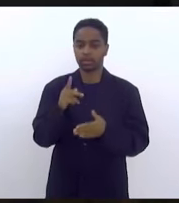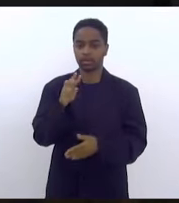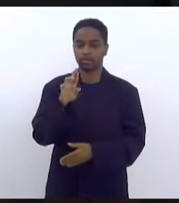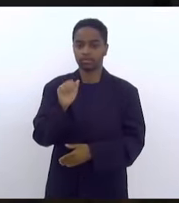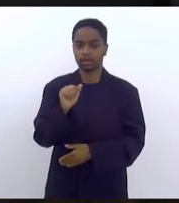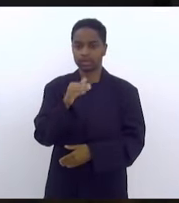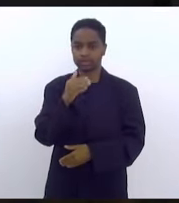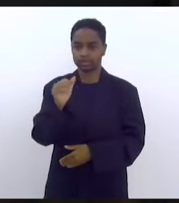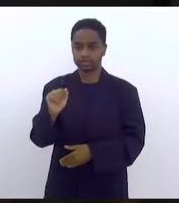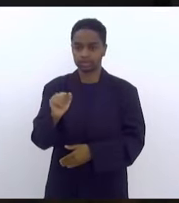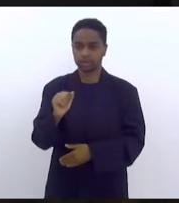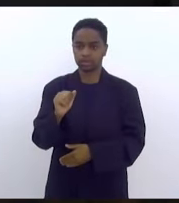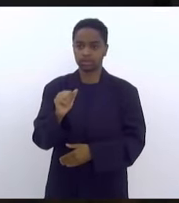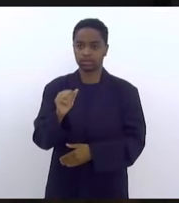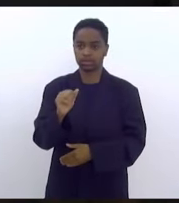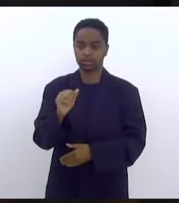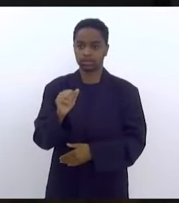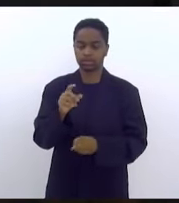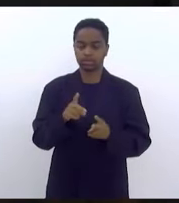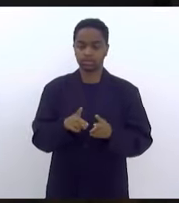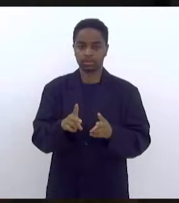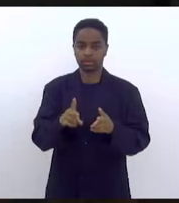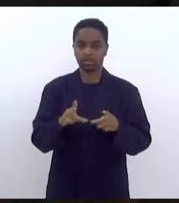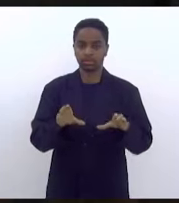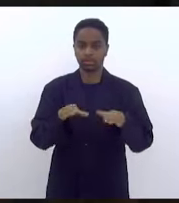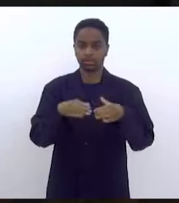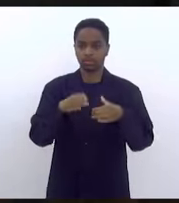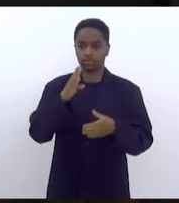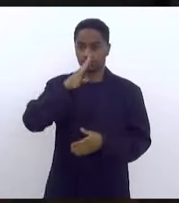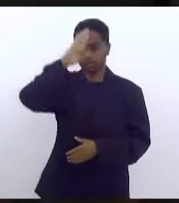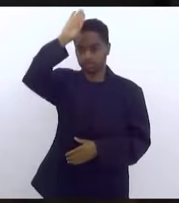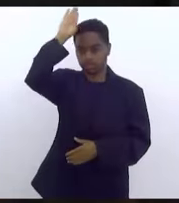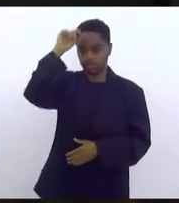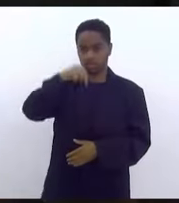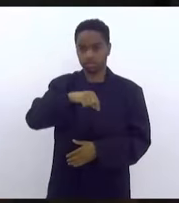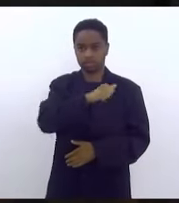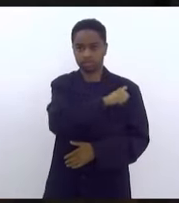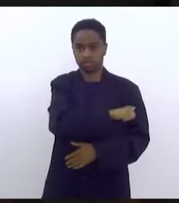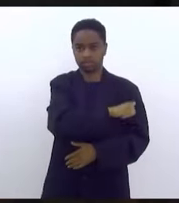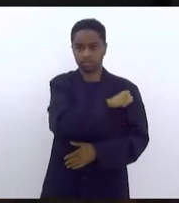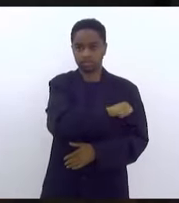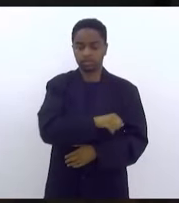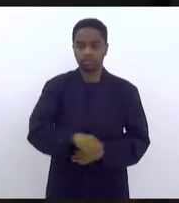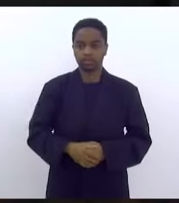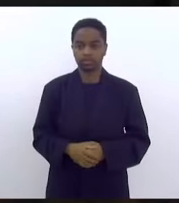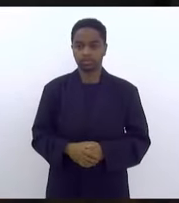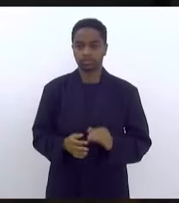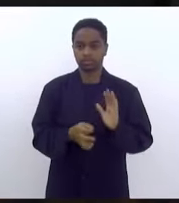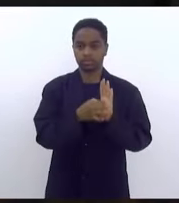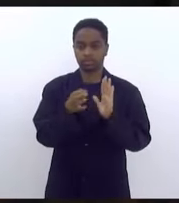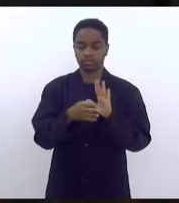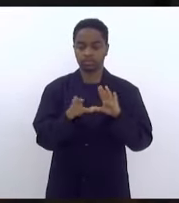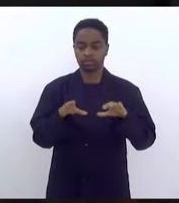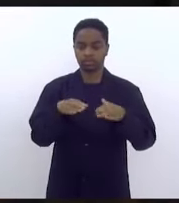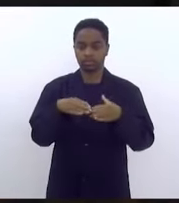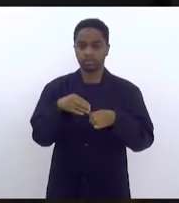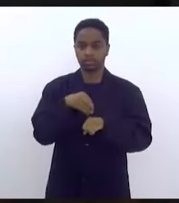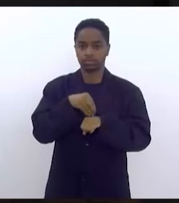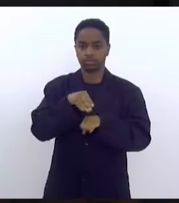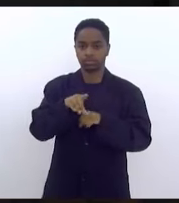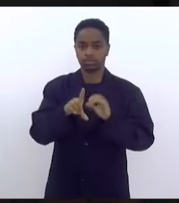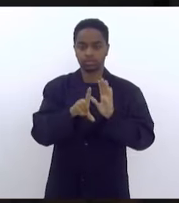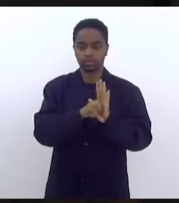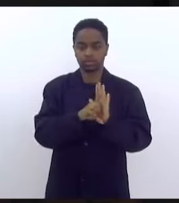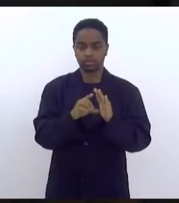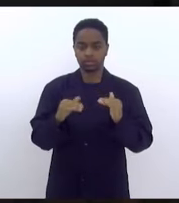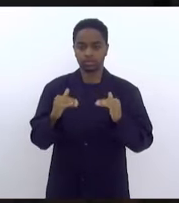quadro permanente, presidente, do Corpo de Bombeiros do estado do Rio de Janeiro. Parecer da Comissão de Indicações